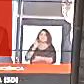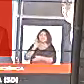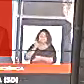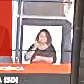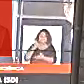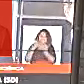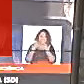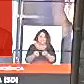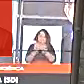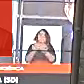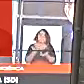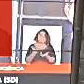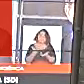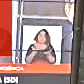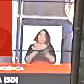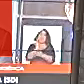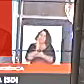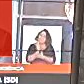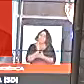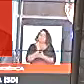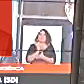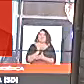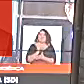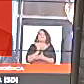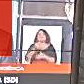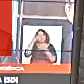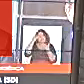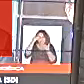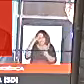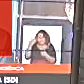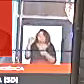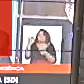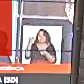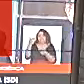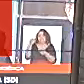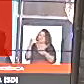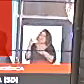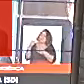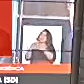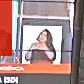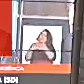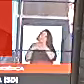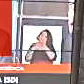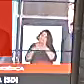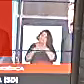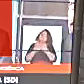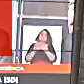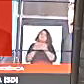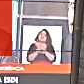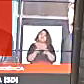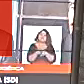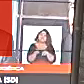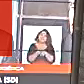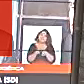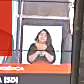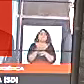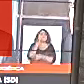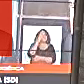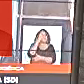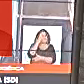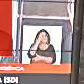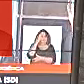Maurício, ele já aprovou o requerimento. Agradeço imensamente seu carinho, doutor Maurício. E sabemos, né, da sua luta em prol